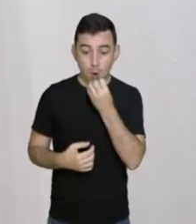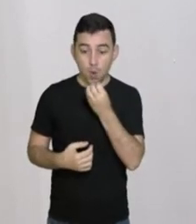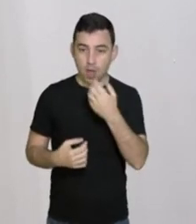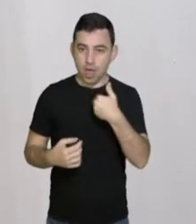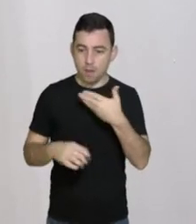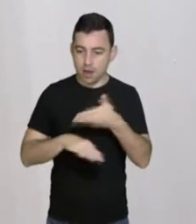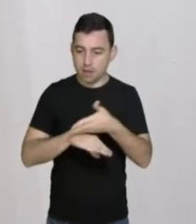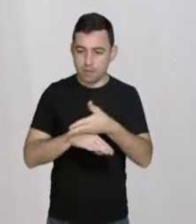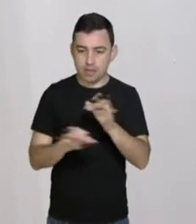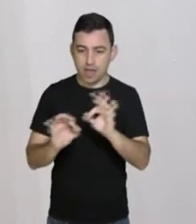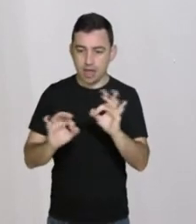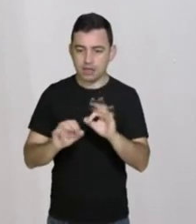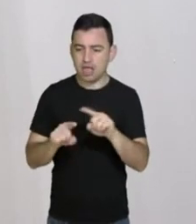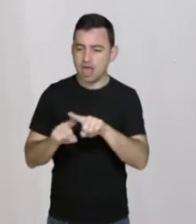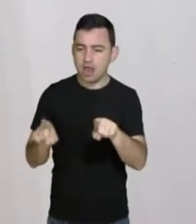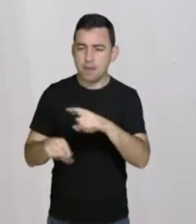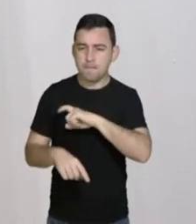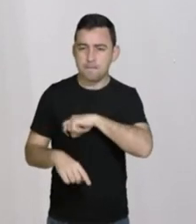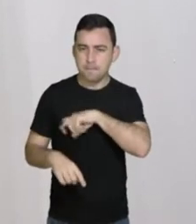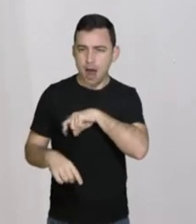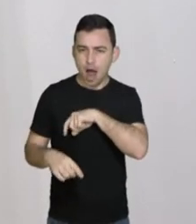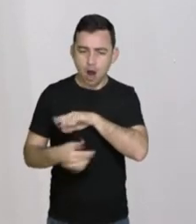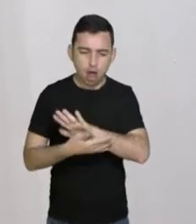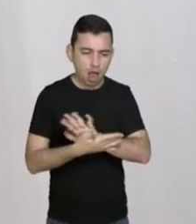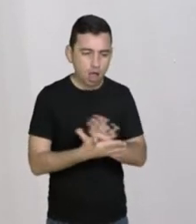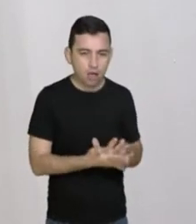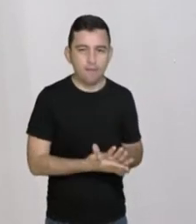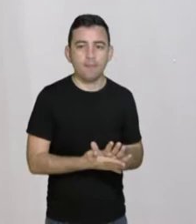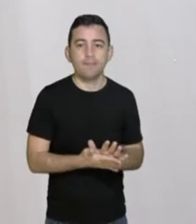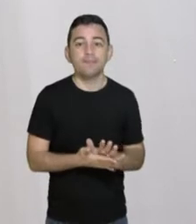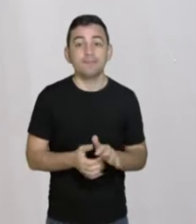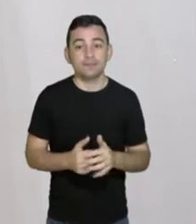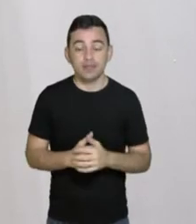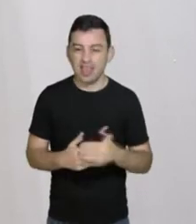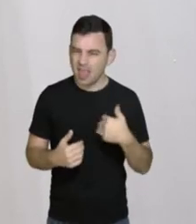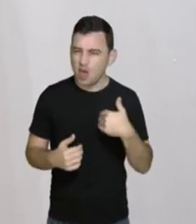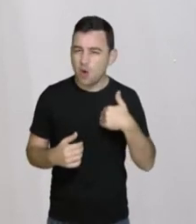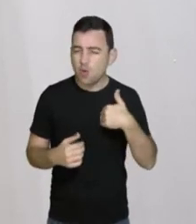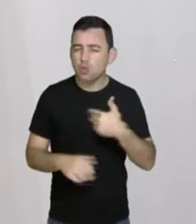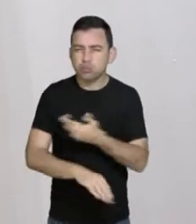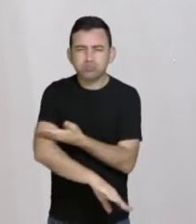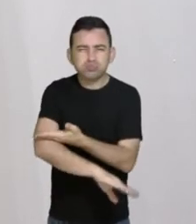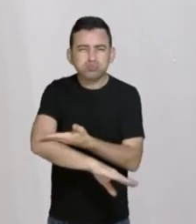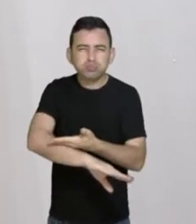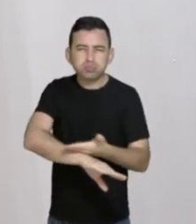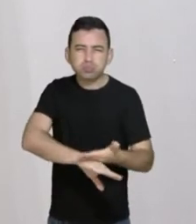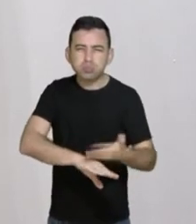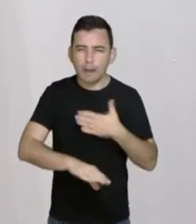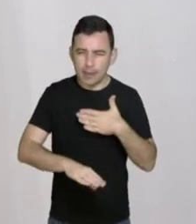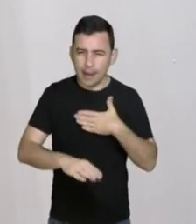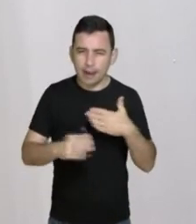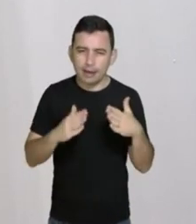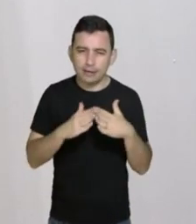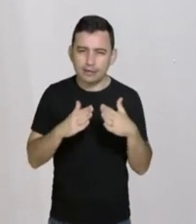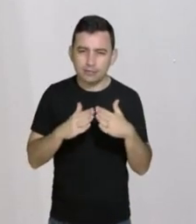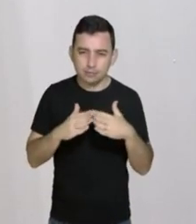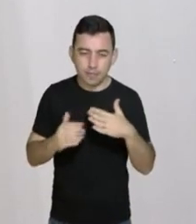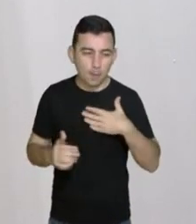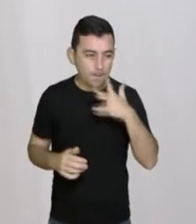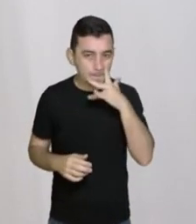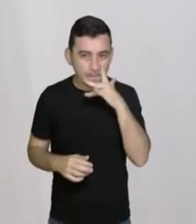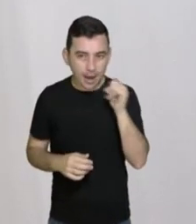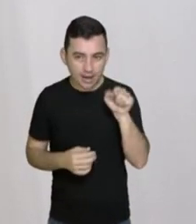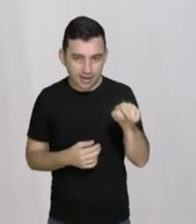maus se assenhoram. Era comum na minha casa, e aqui quero citar a presença do meu pai, Luiz